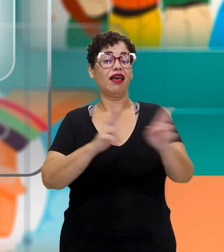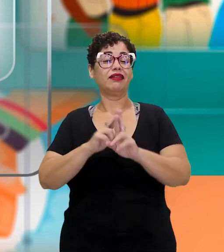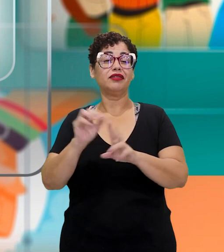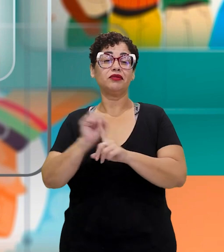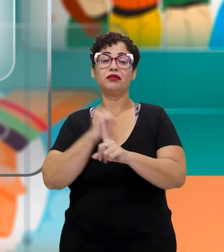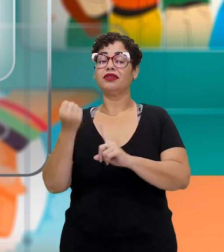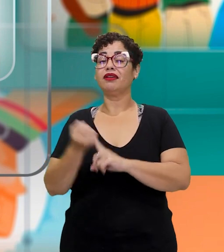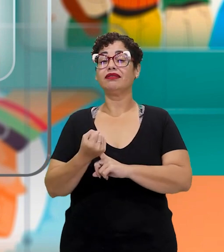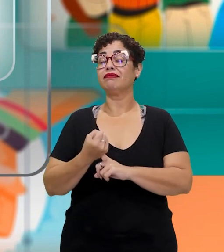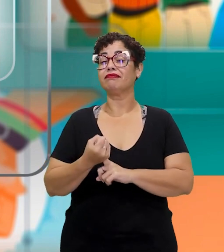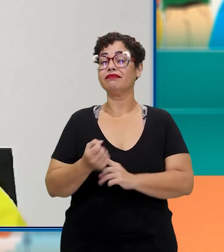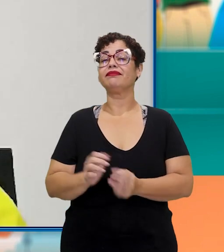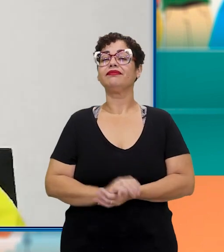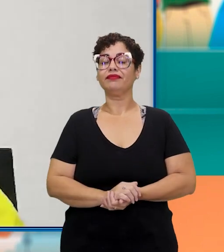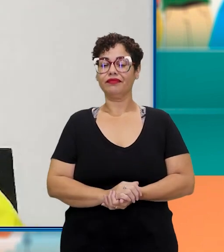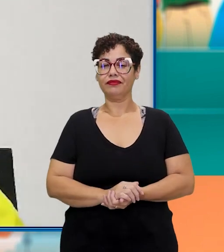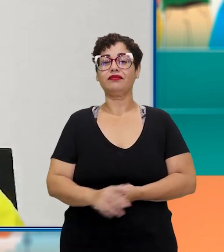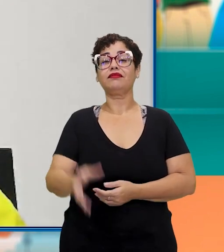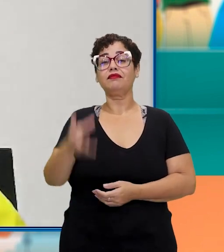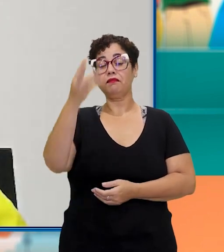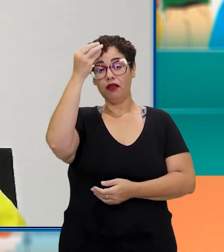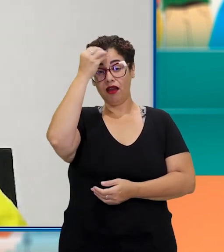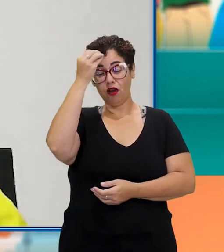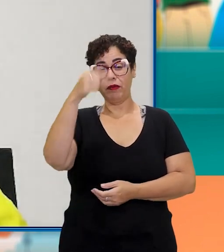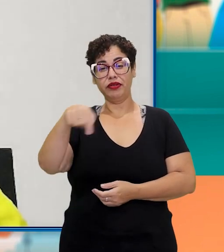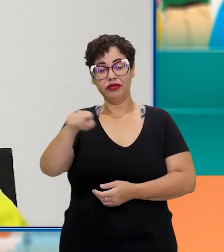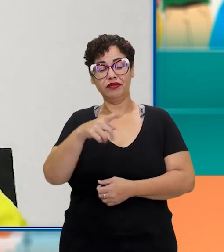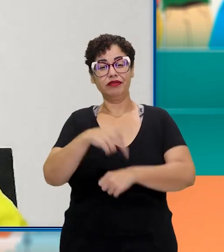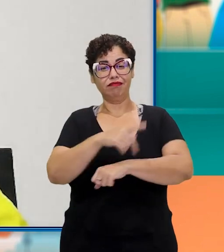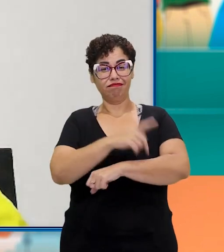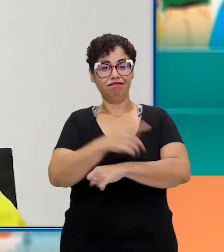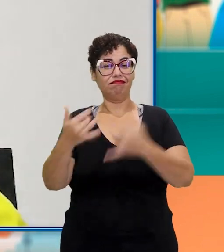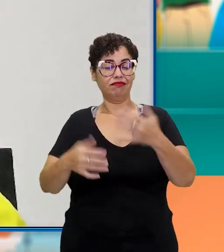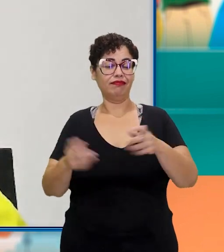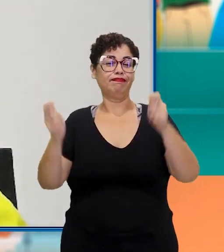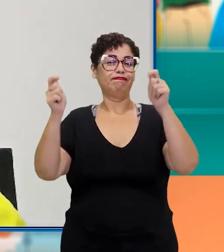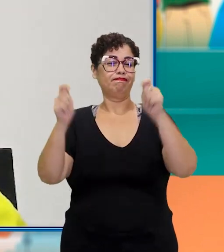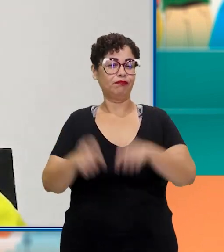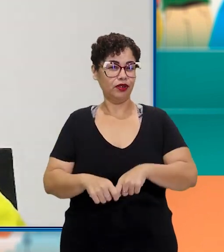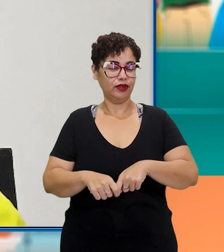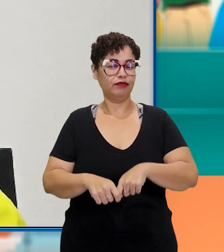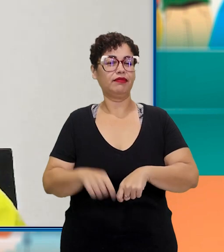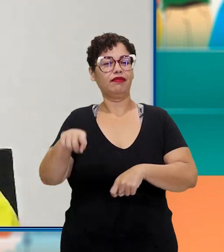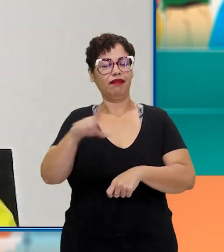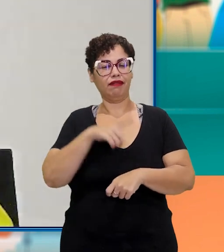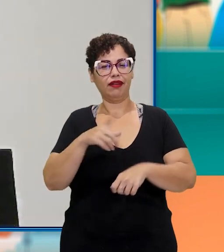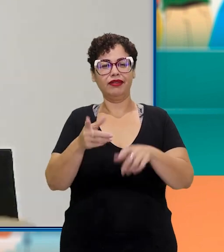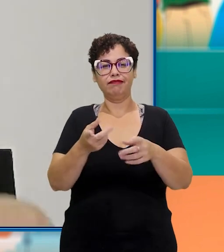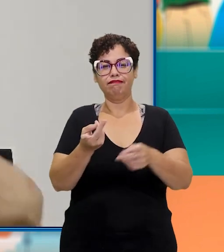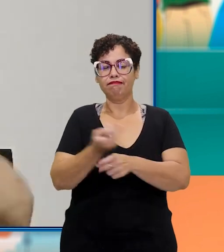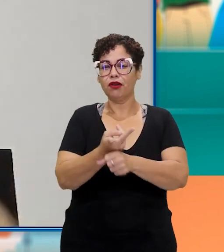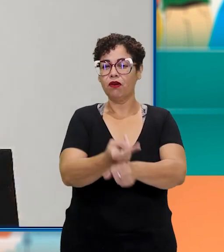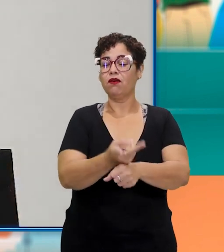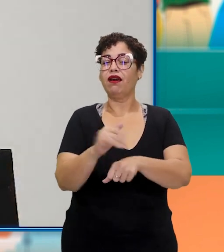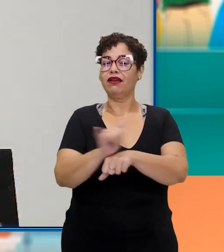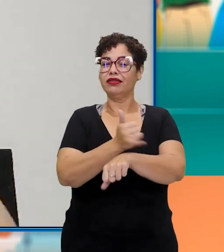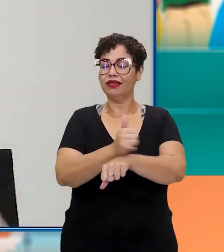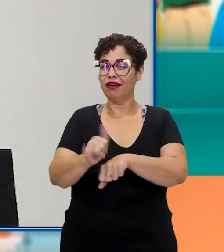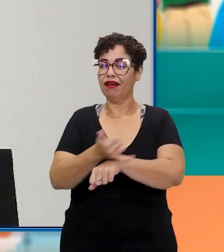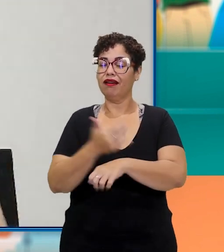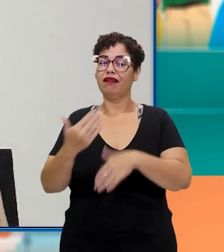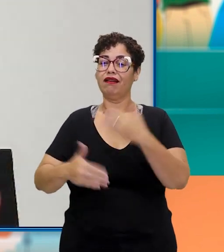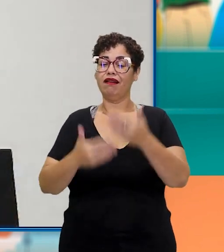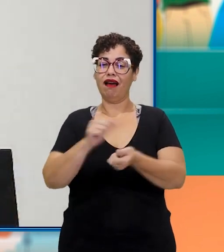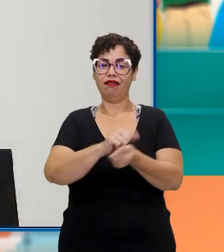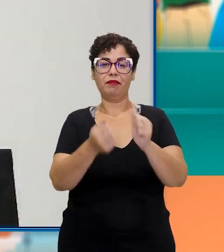as relações sociais? A compreensão dos temperamentos pelos educadores possibilita que eles busquem estratégias para